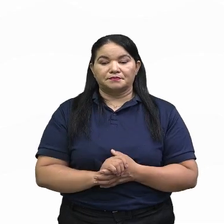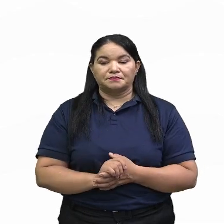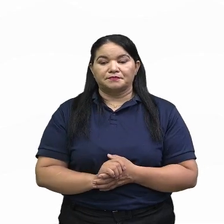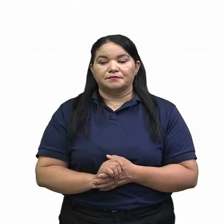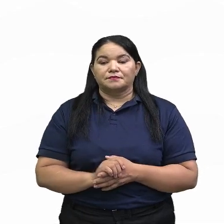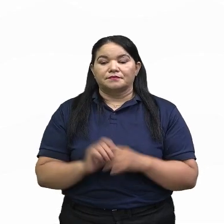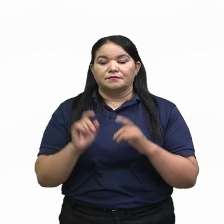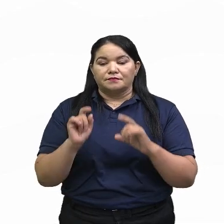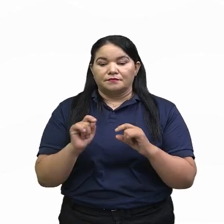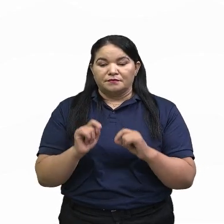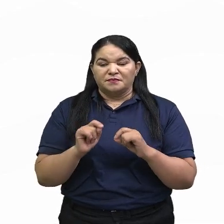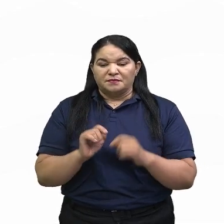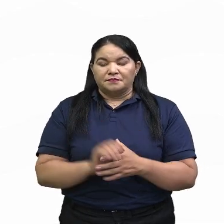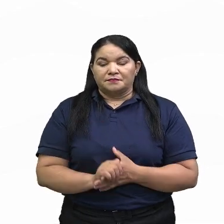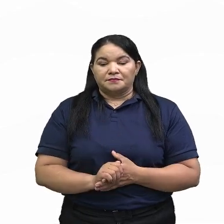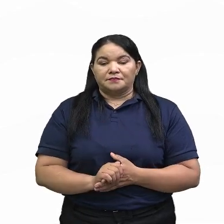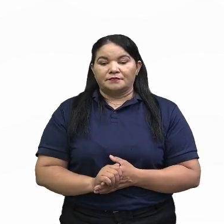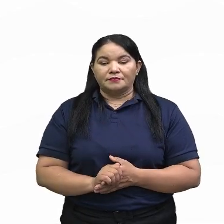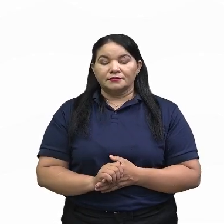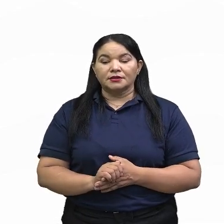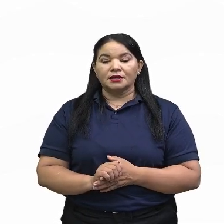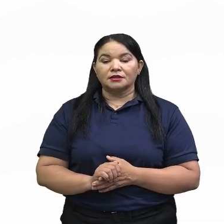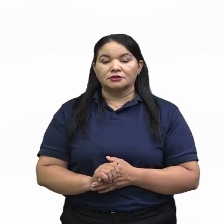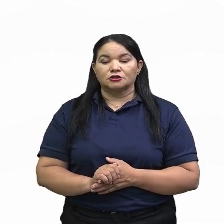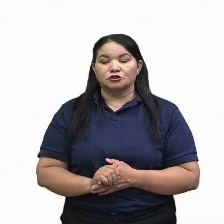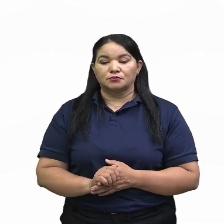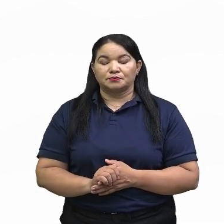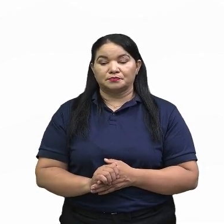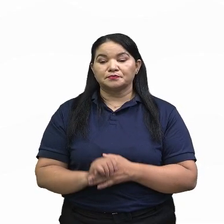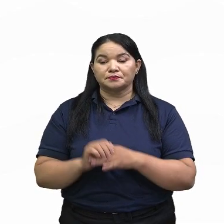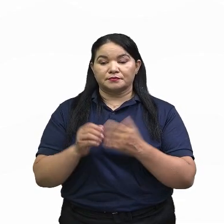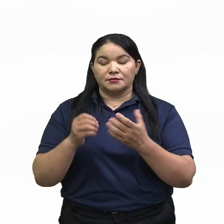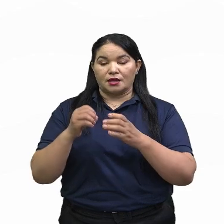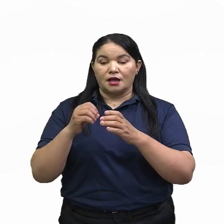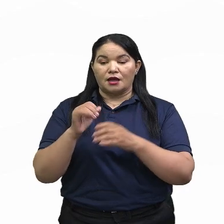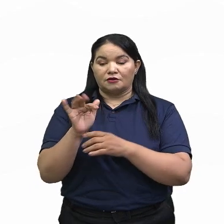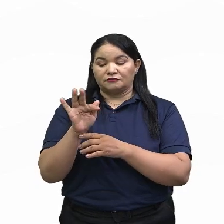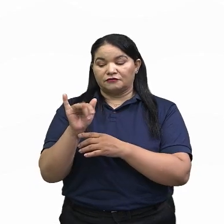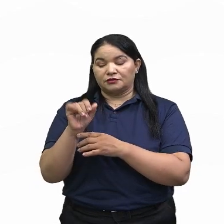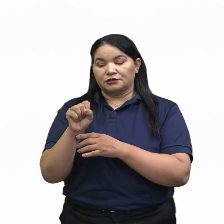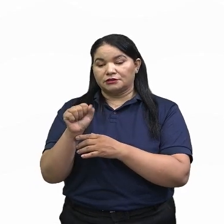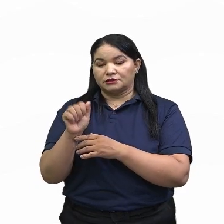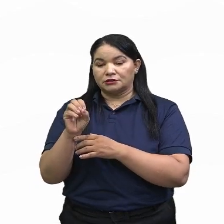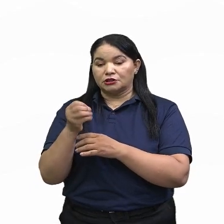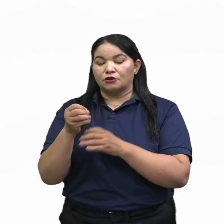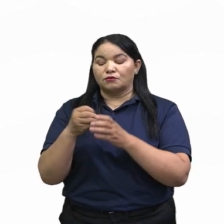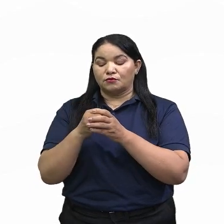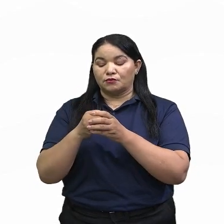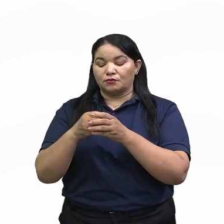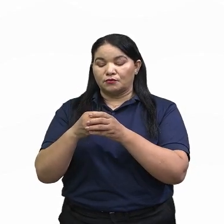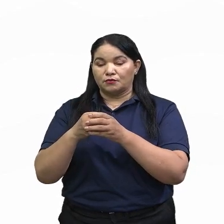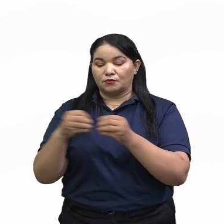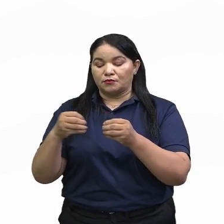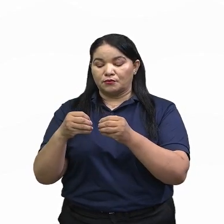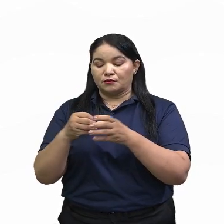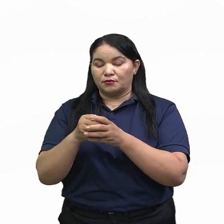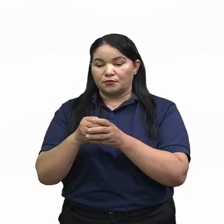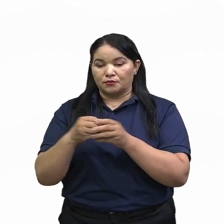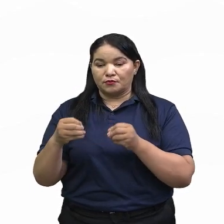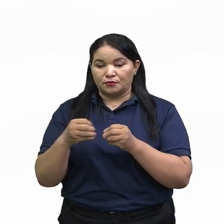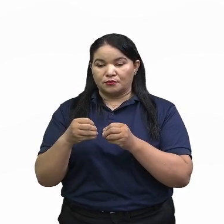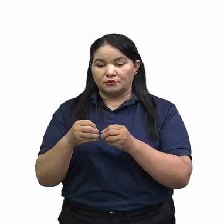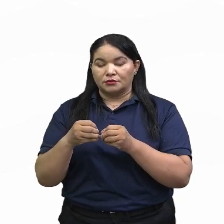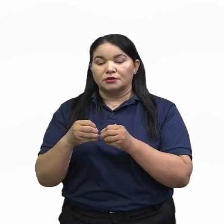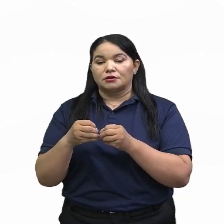o quê? Como nós estamos vendo a imagem. Enquanto na fissão nuclear ocorre a divisão de um núcleo